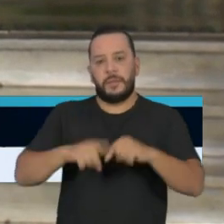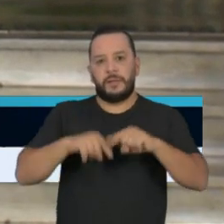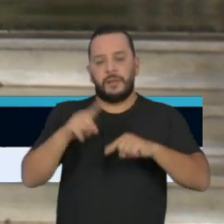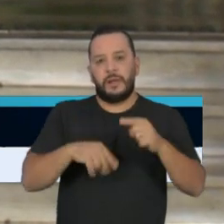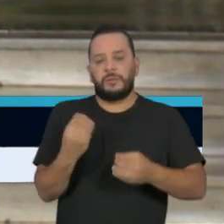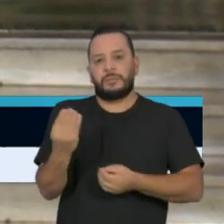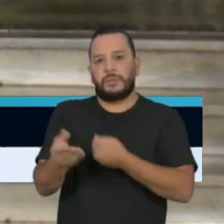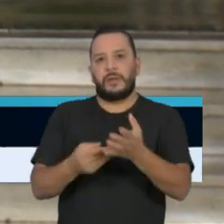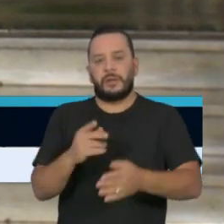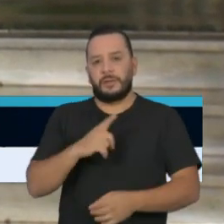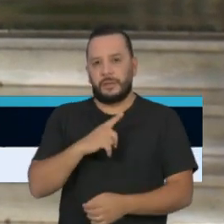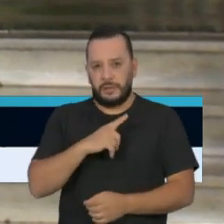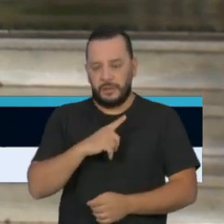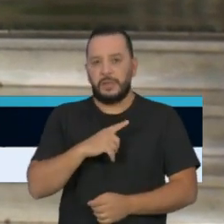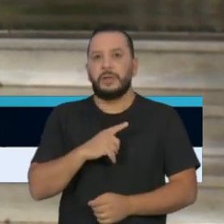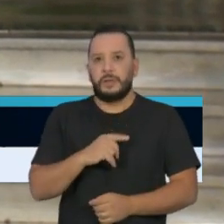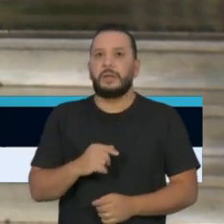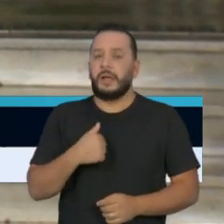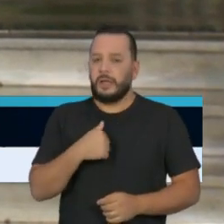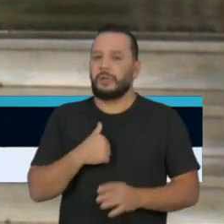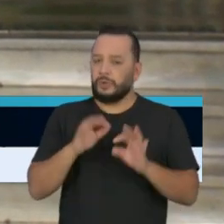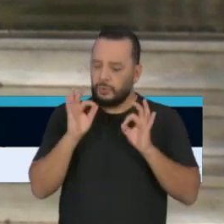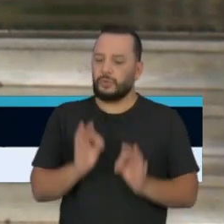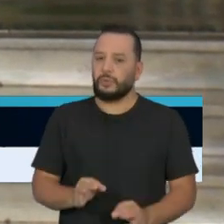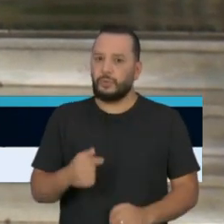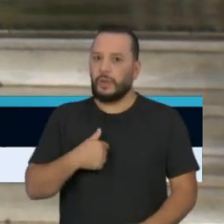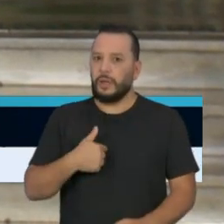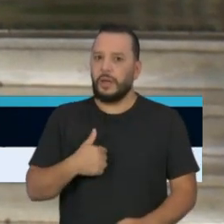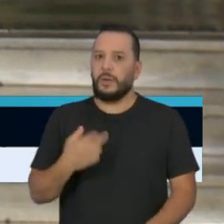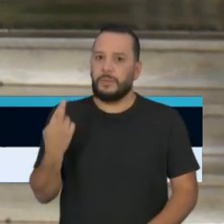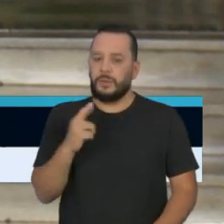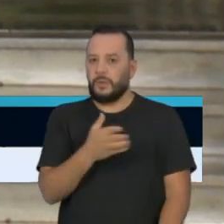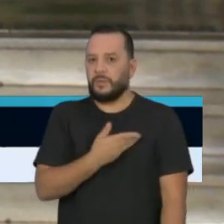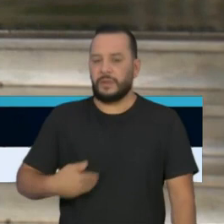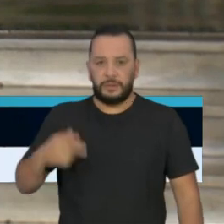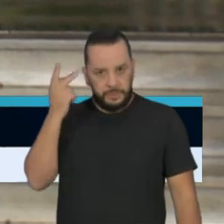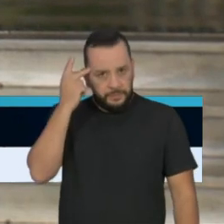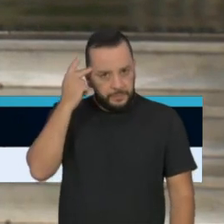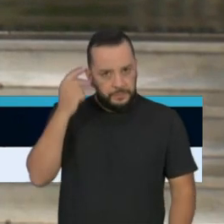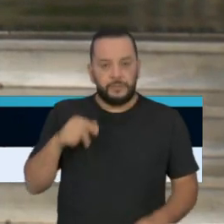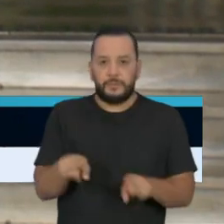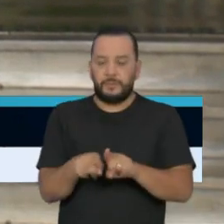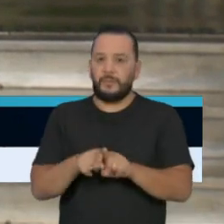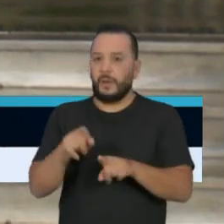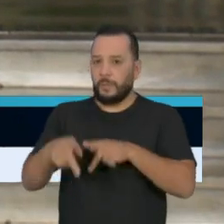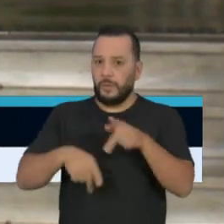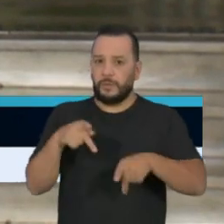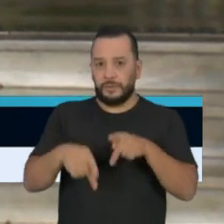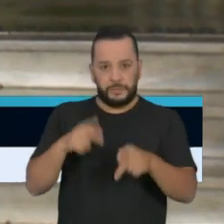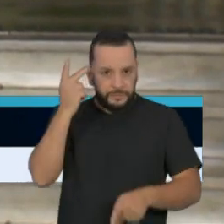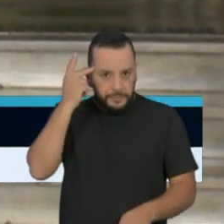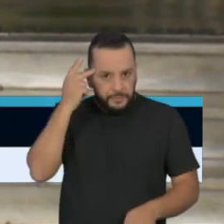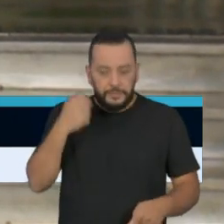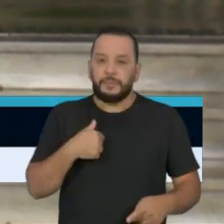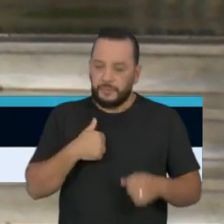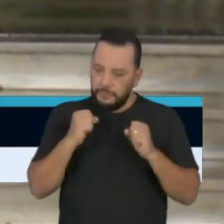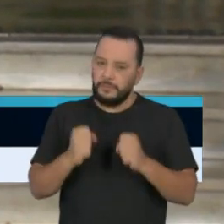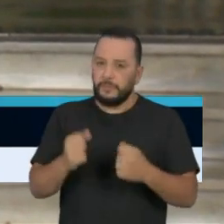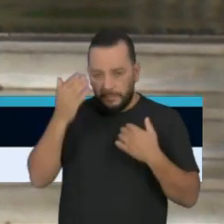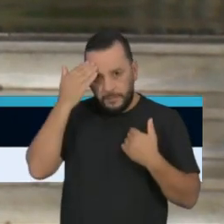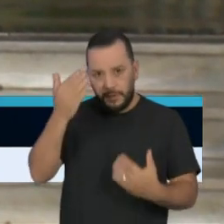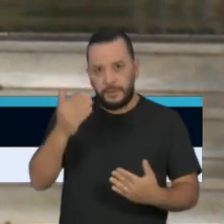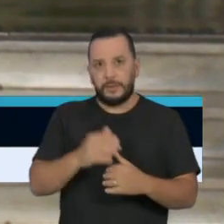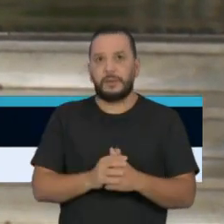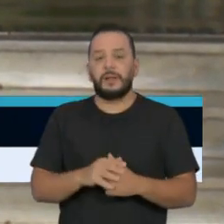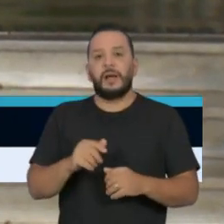e serviços. E é justo que, em nome do governo de São Paulo e da população do Estado de São Paulo, eu possa agradecer